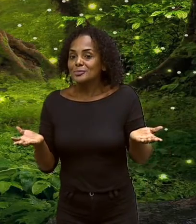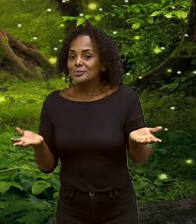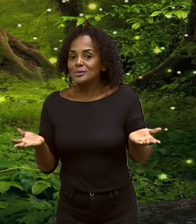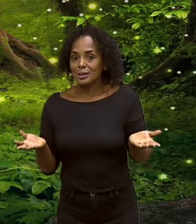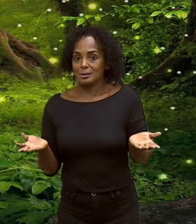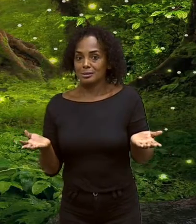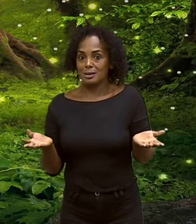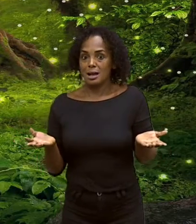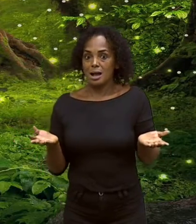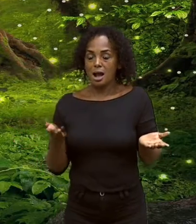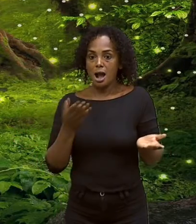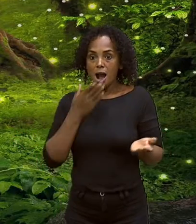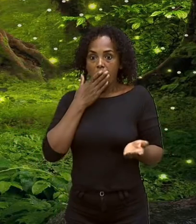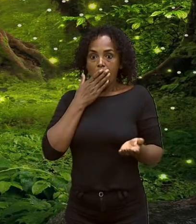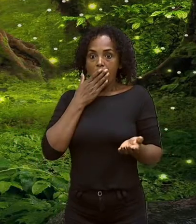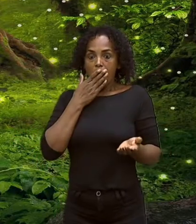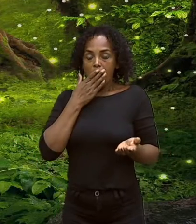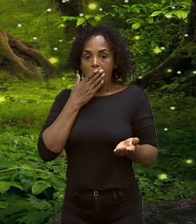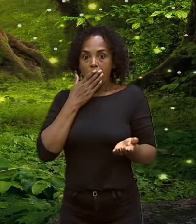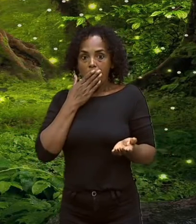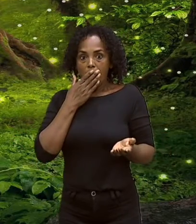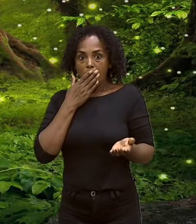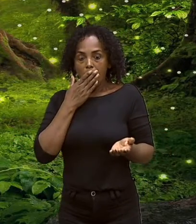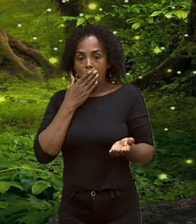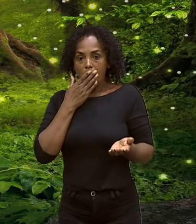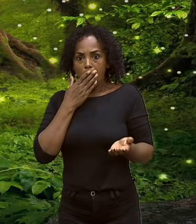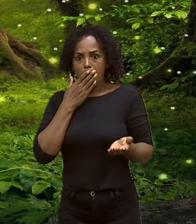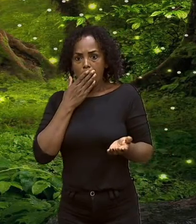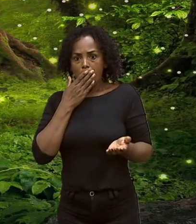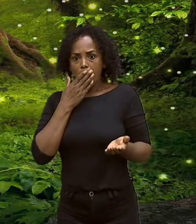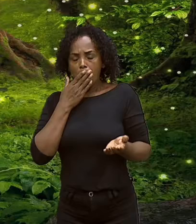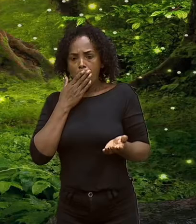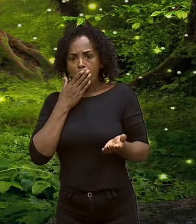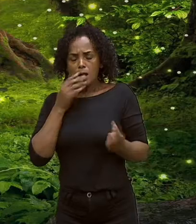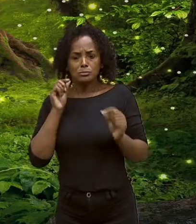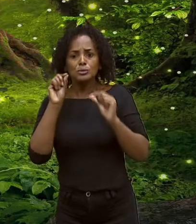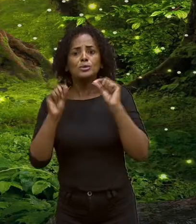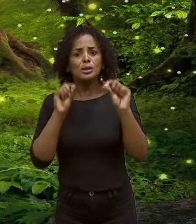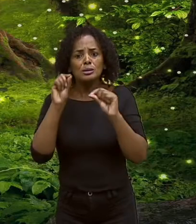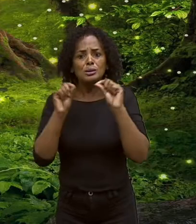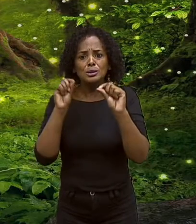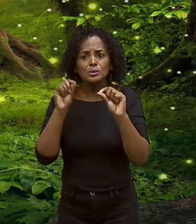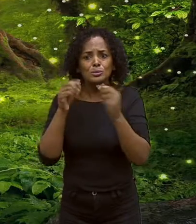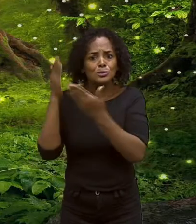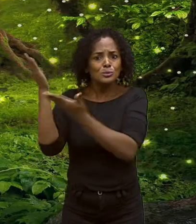"Opa!" disse o ratinho. "Mas que criatura é essa?"